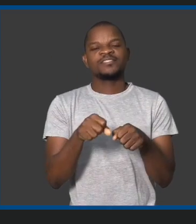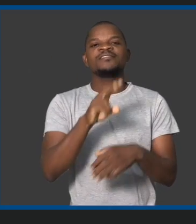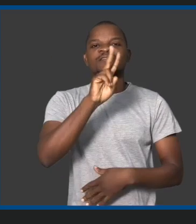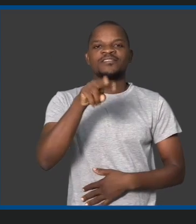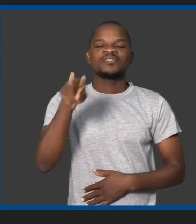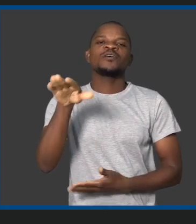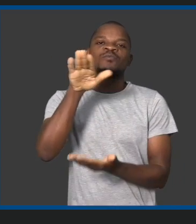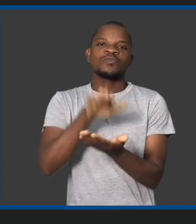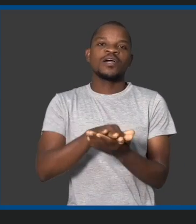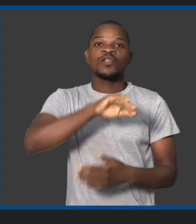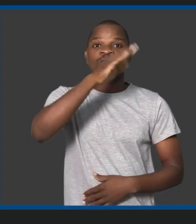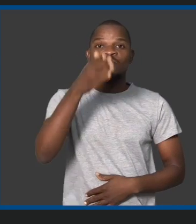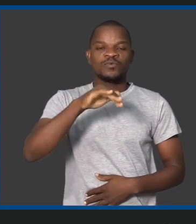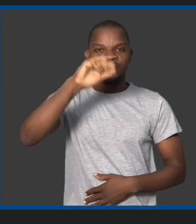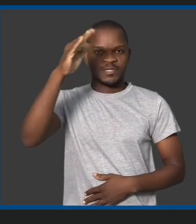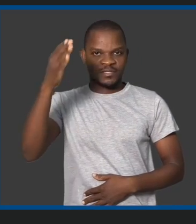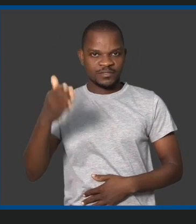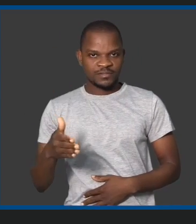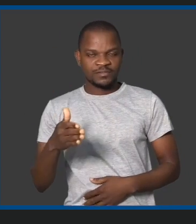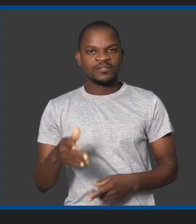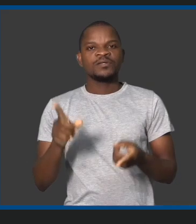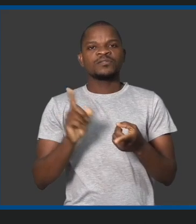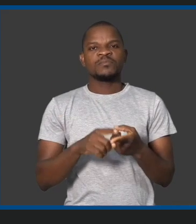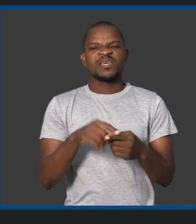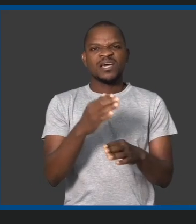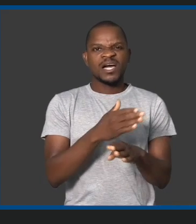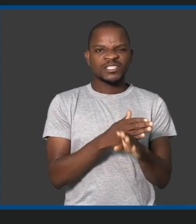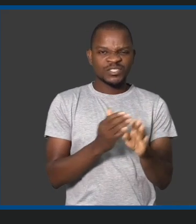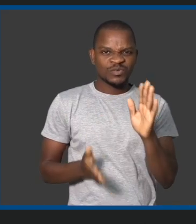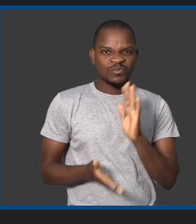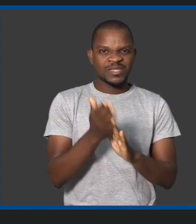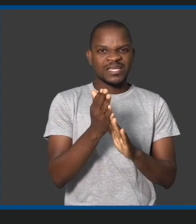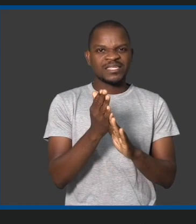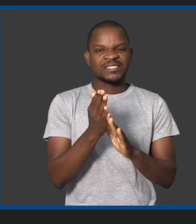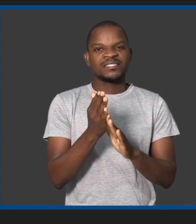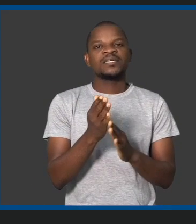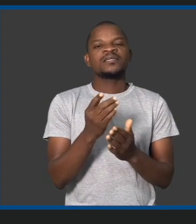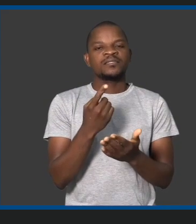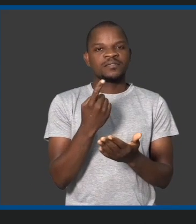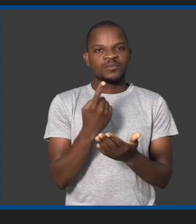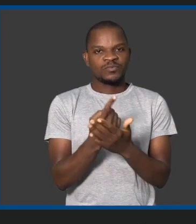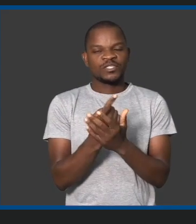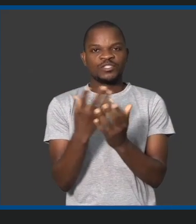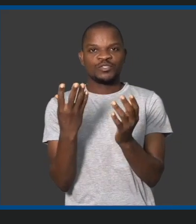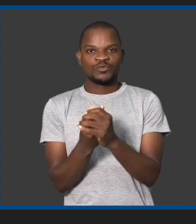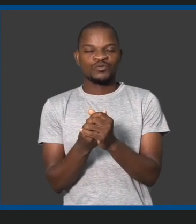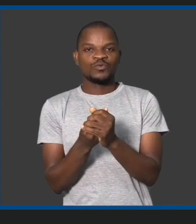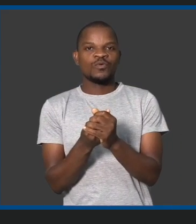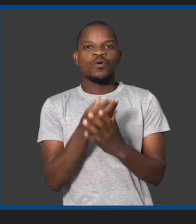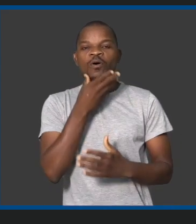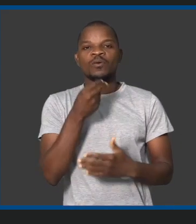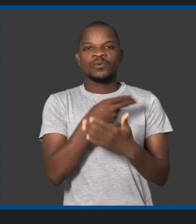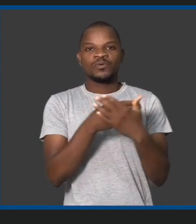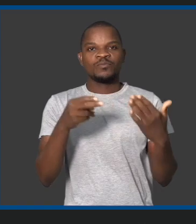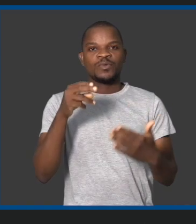diga-se, visitar esse monumento, a cabeça de velho, e antes mesmo de tentar escalar a montanha, o papá Mário Machingo